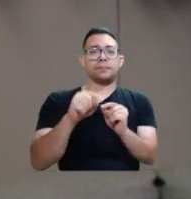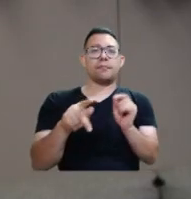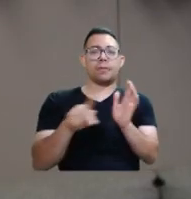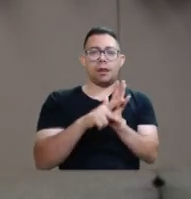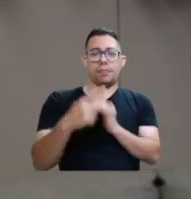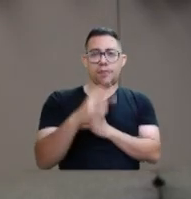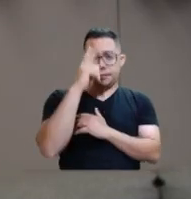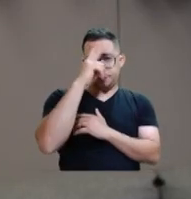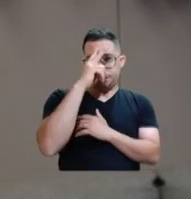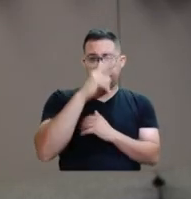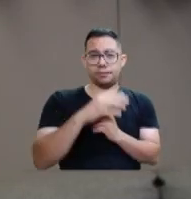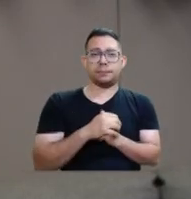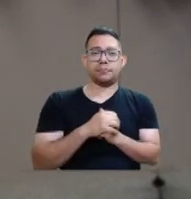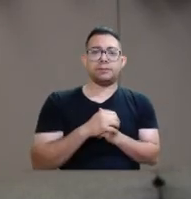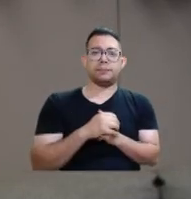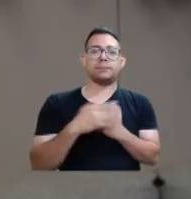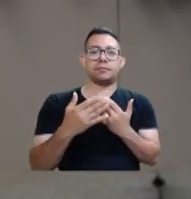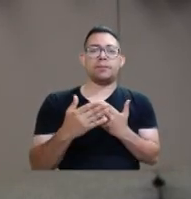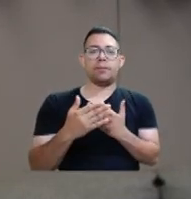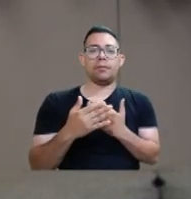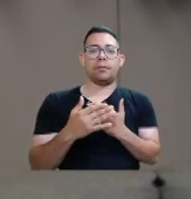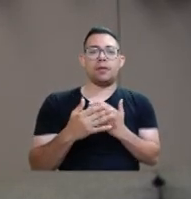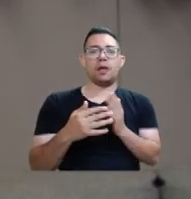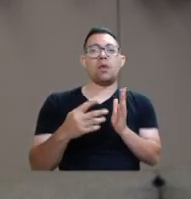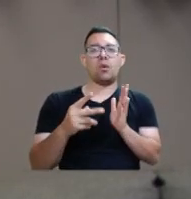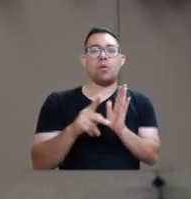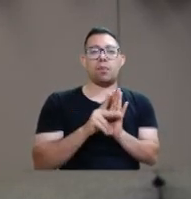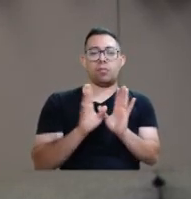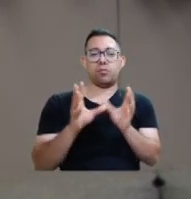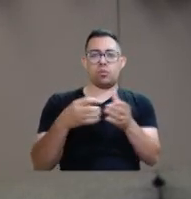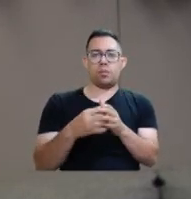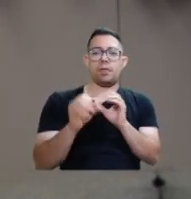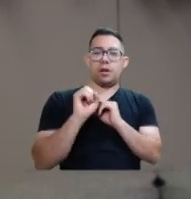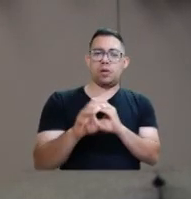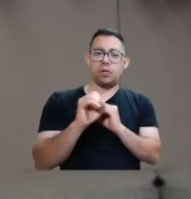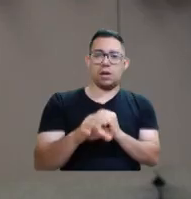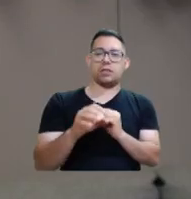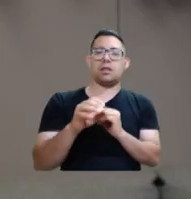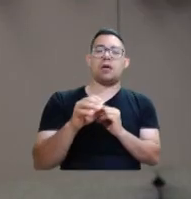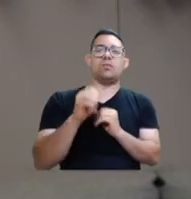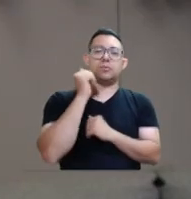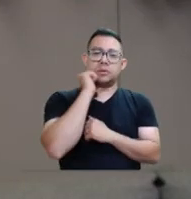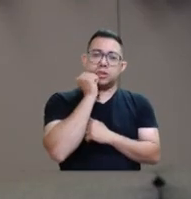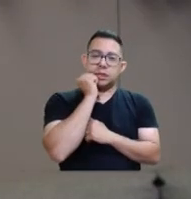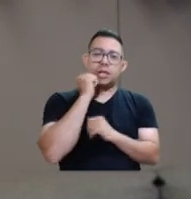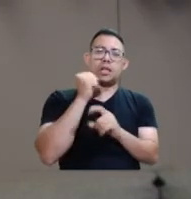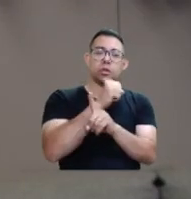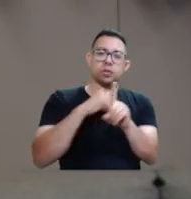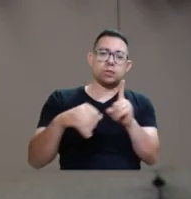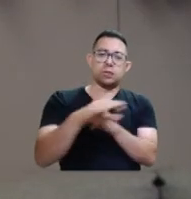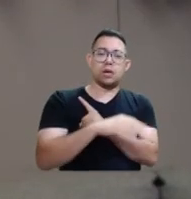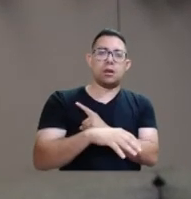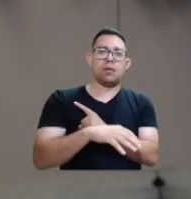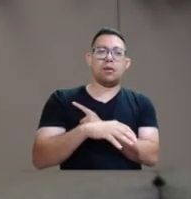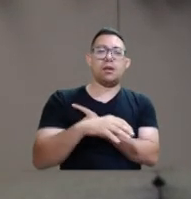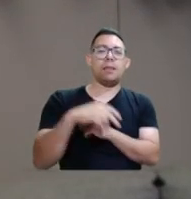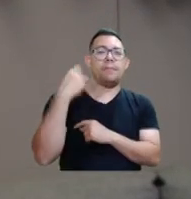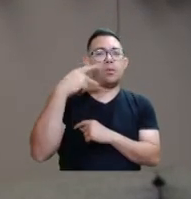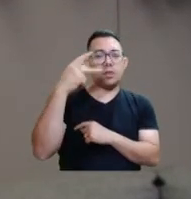antropologia dentro do curso de História, né? Você está ligado a que departamento? O departamento de História? Não, o departamento chama Departamento